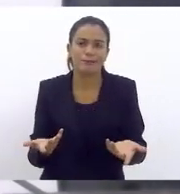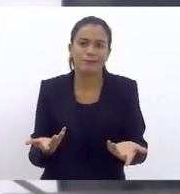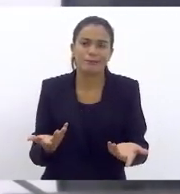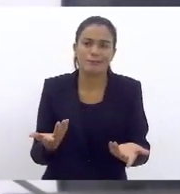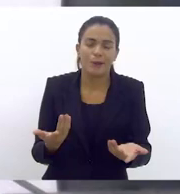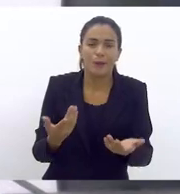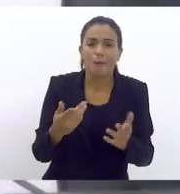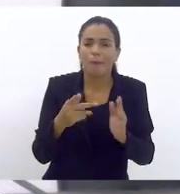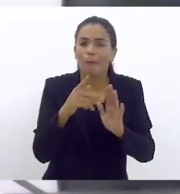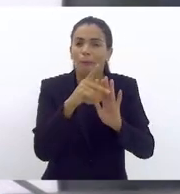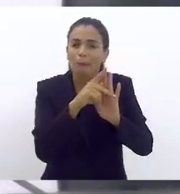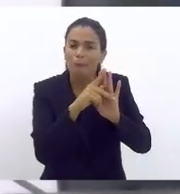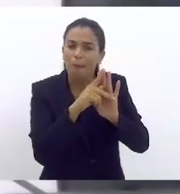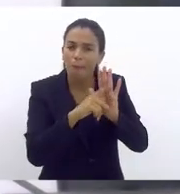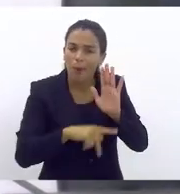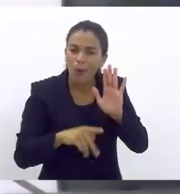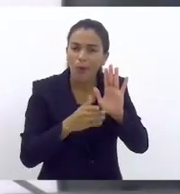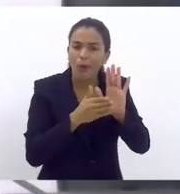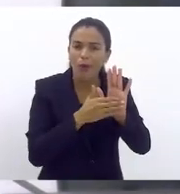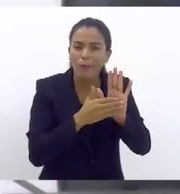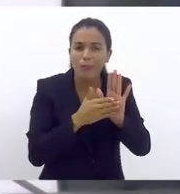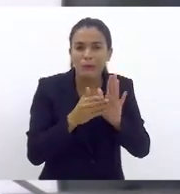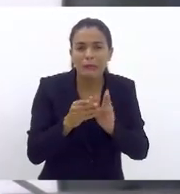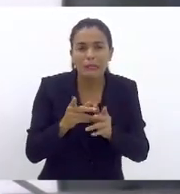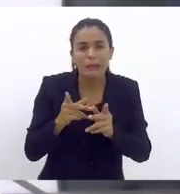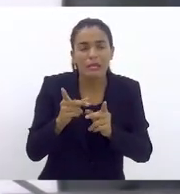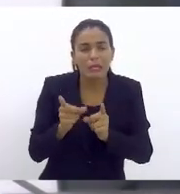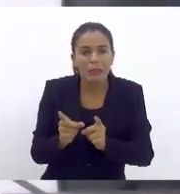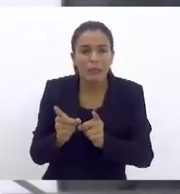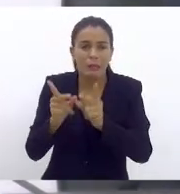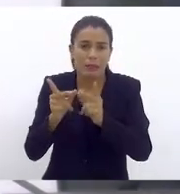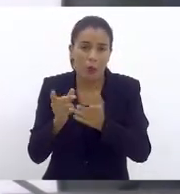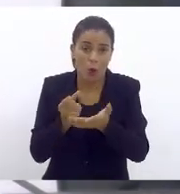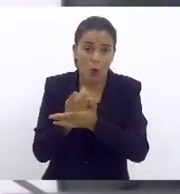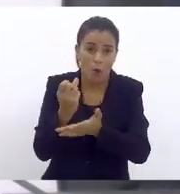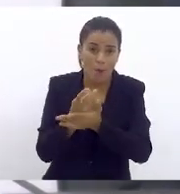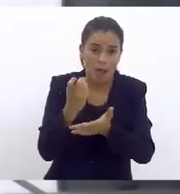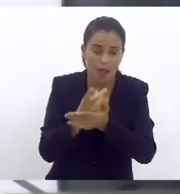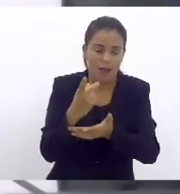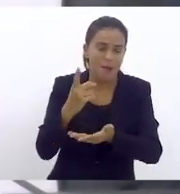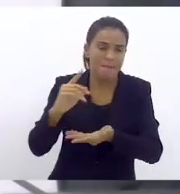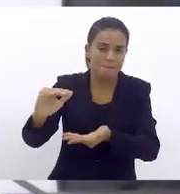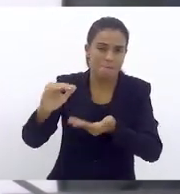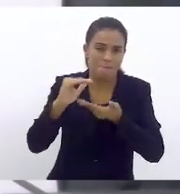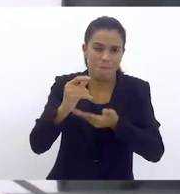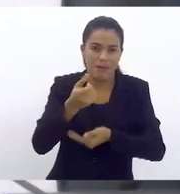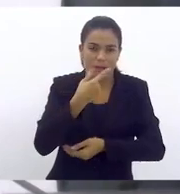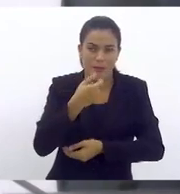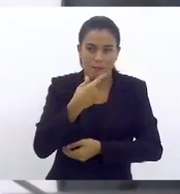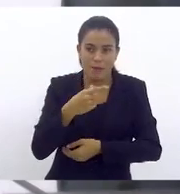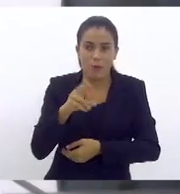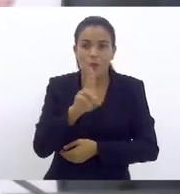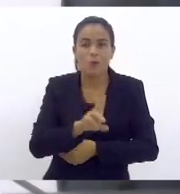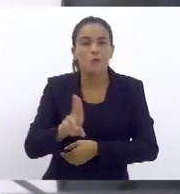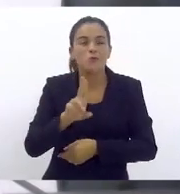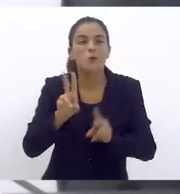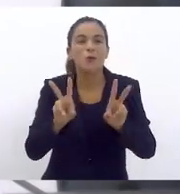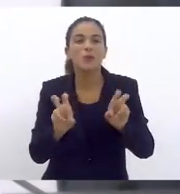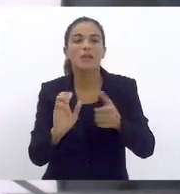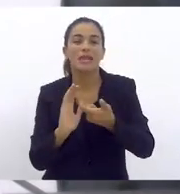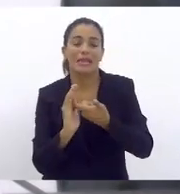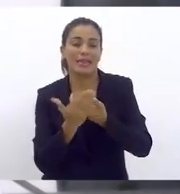problemas da importação de insumos colocam o SUS o caso deles ou até o termo